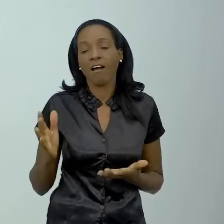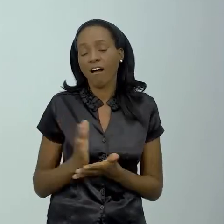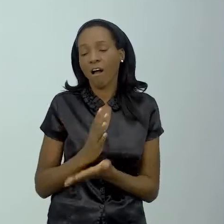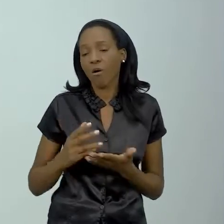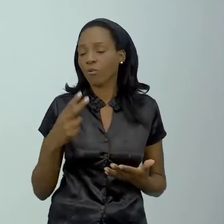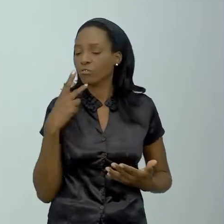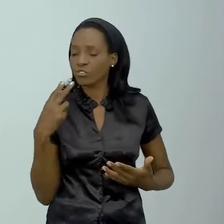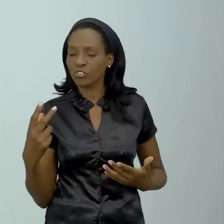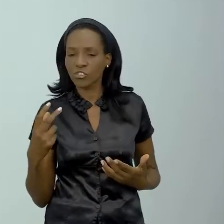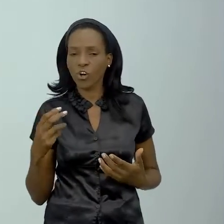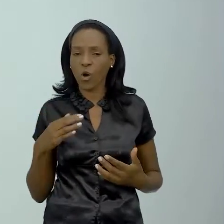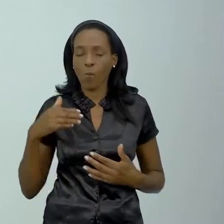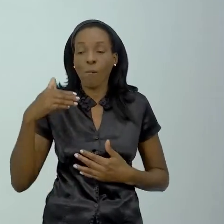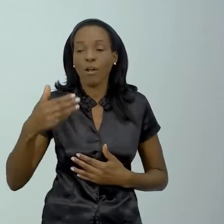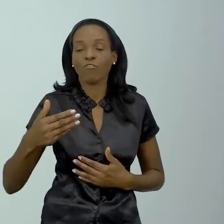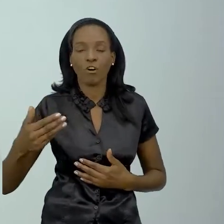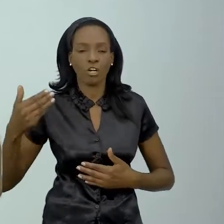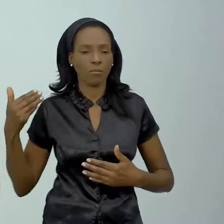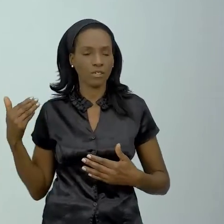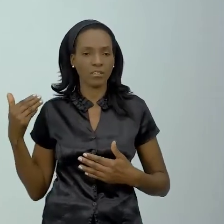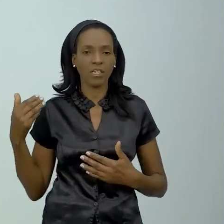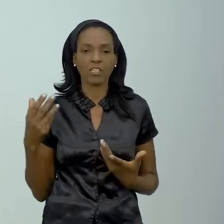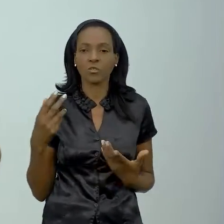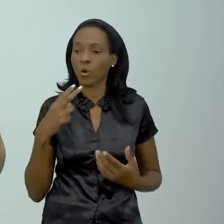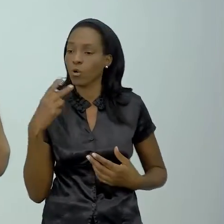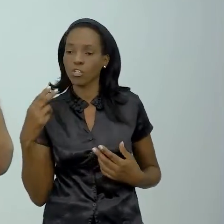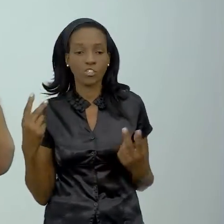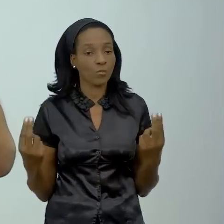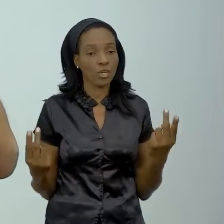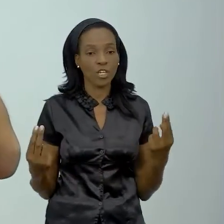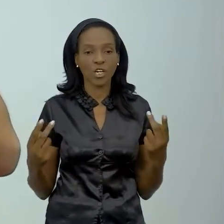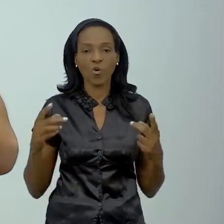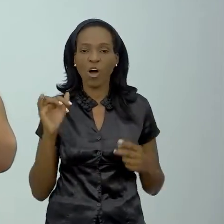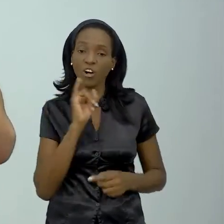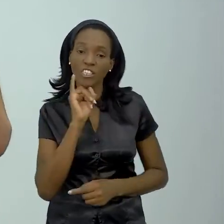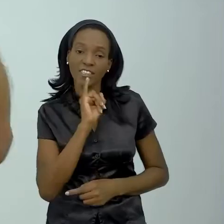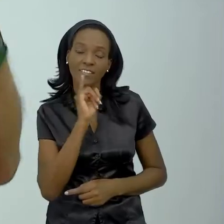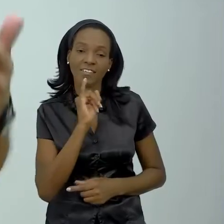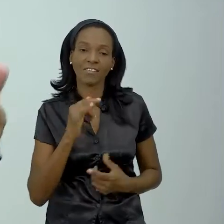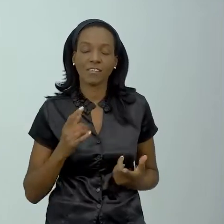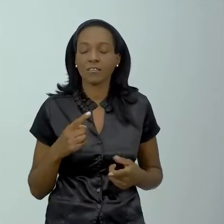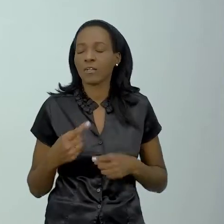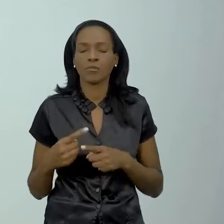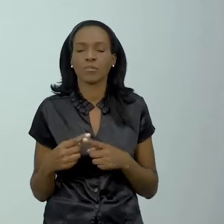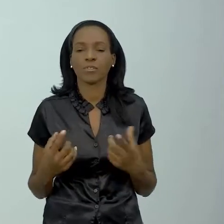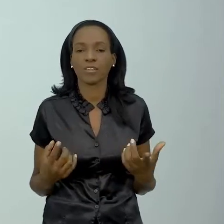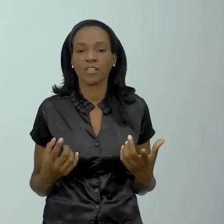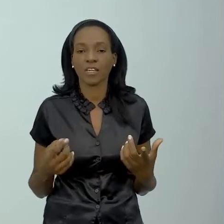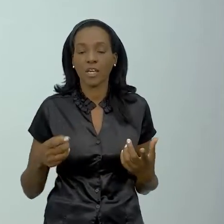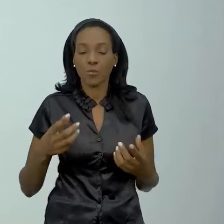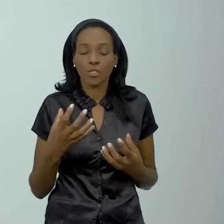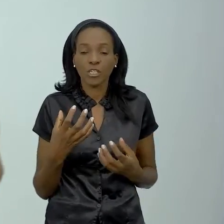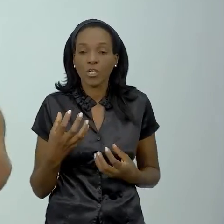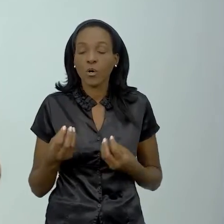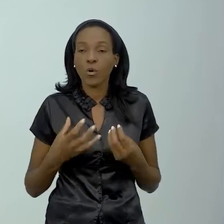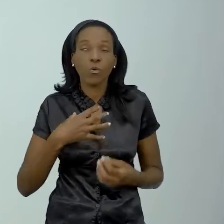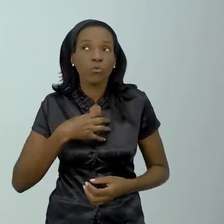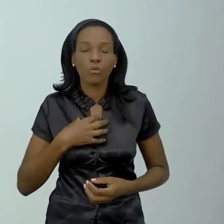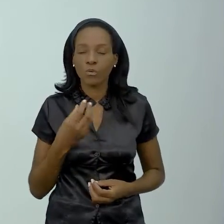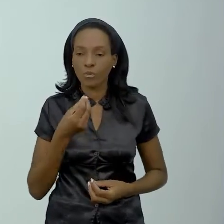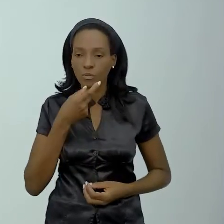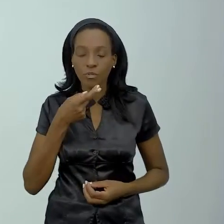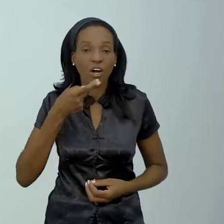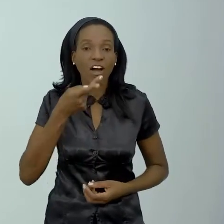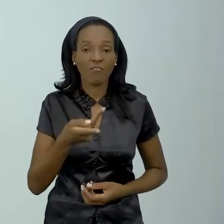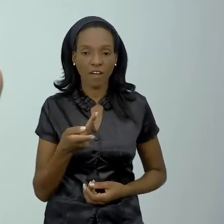para dentro, outro é mais para fora. O nosso idioma é quase igual o italiano, o latino. Por quê? Porque a nossa fala, do pessoal lá